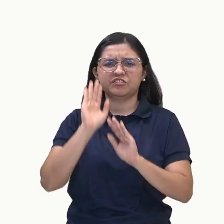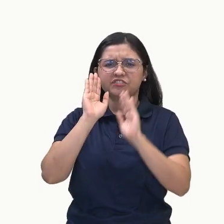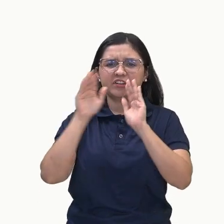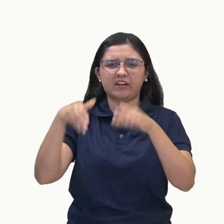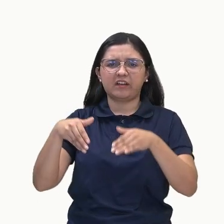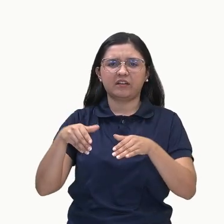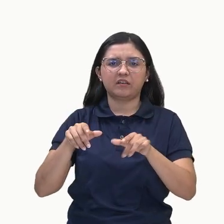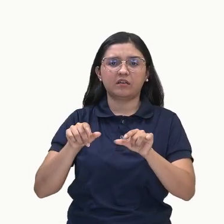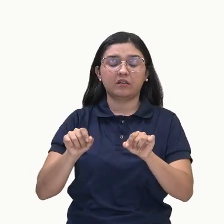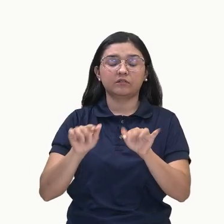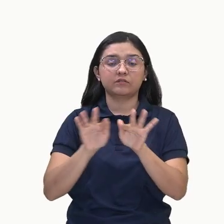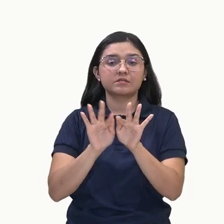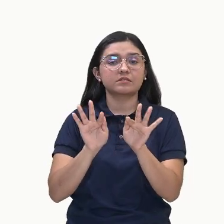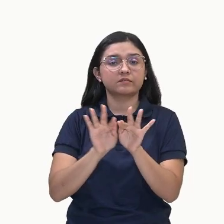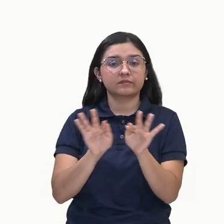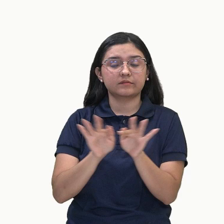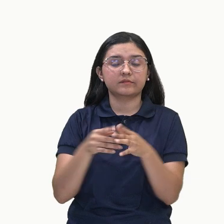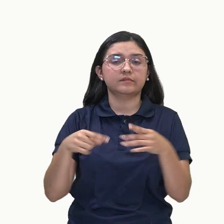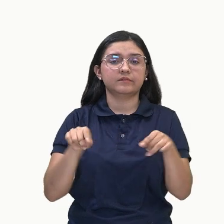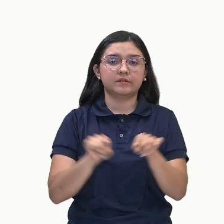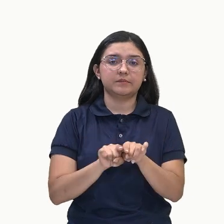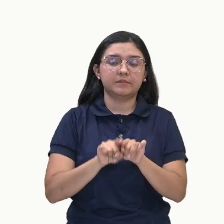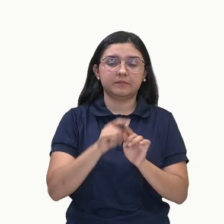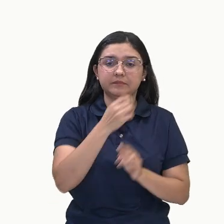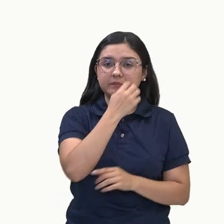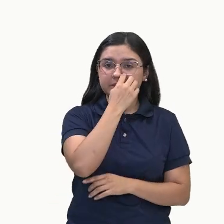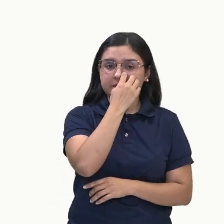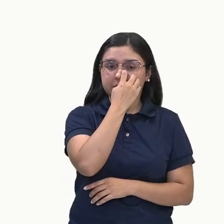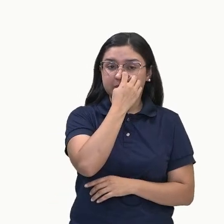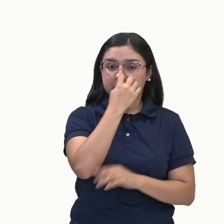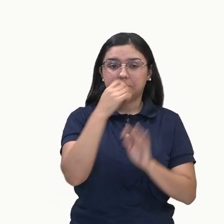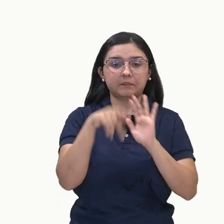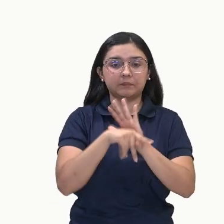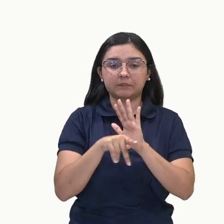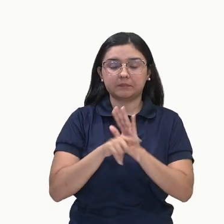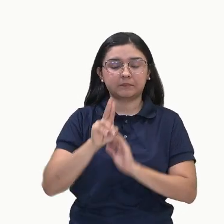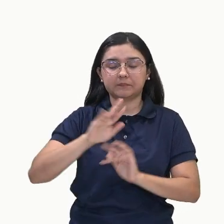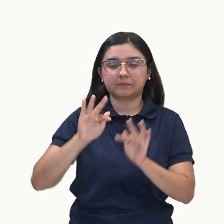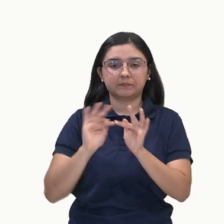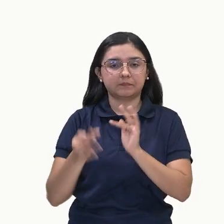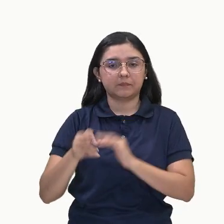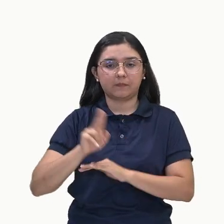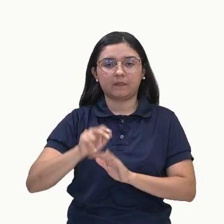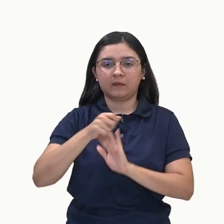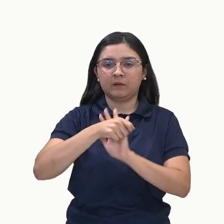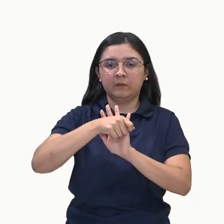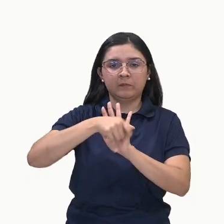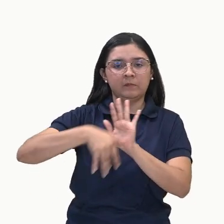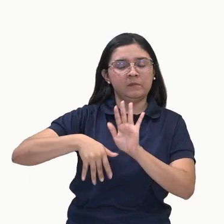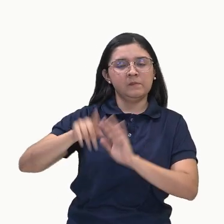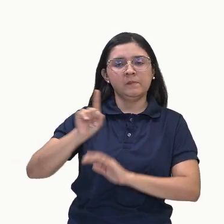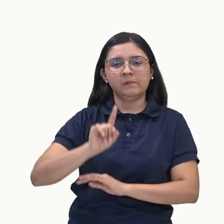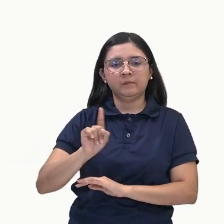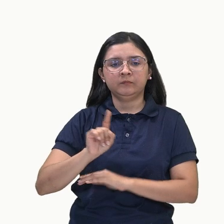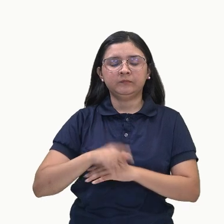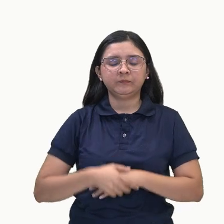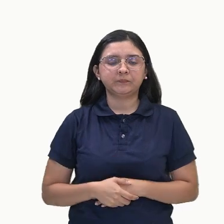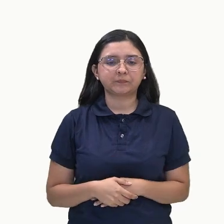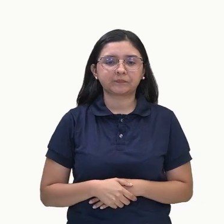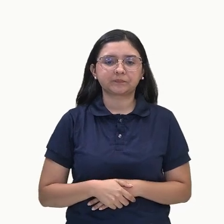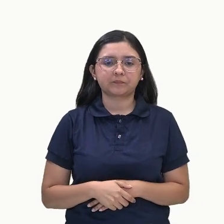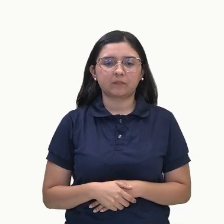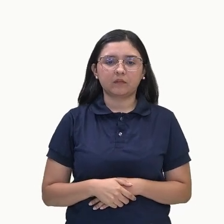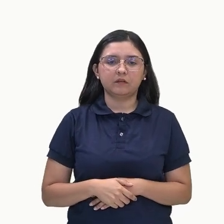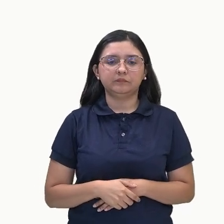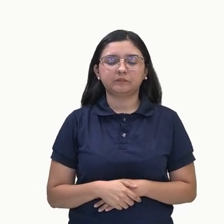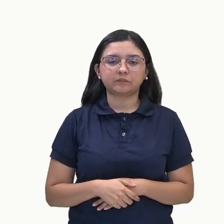textos, né? Então, não é de uso do arcadismo utilizar tantas figuras de linguagem, assim como